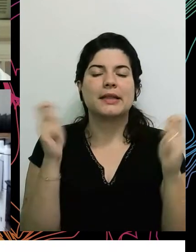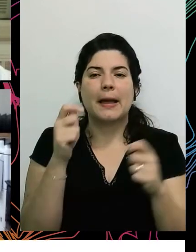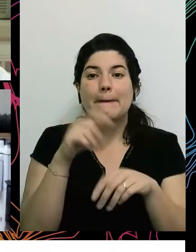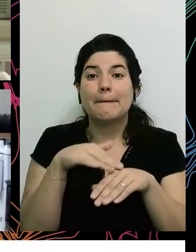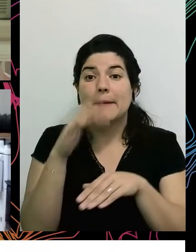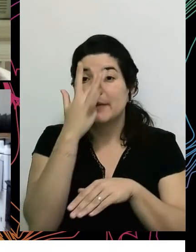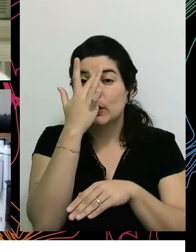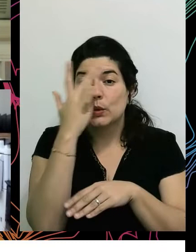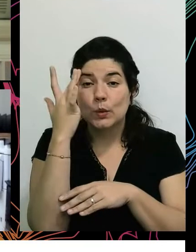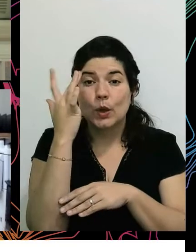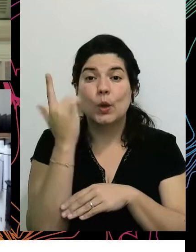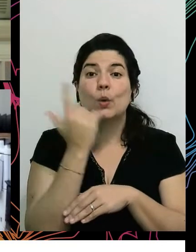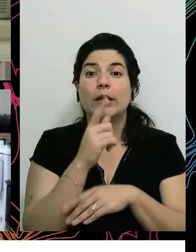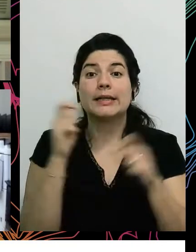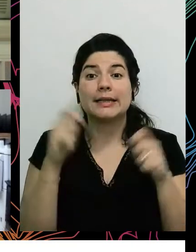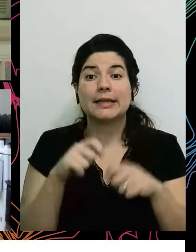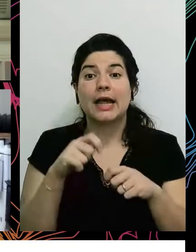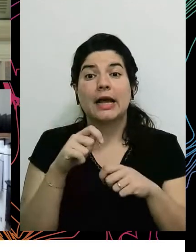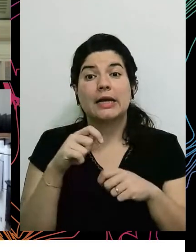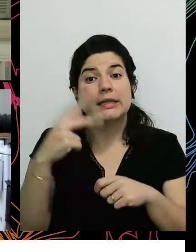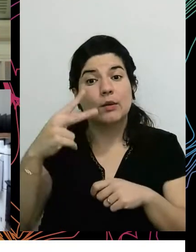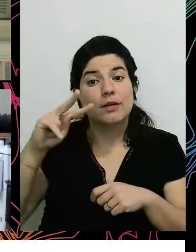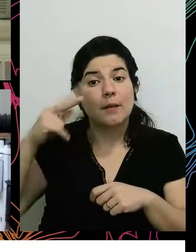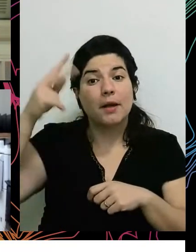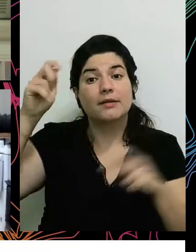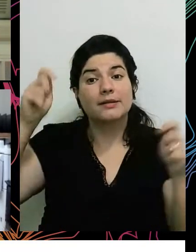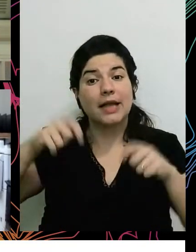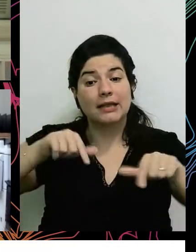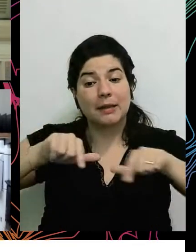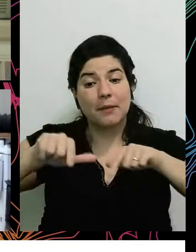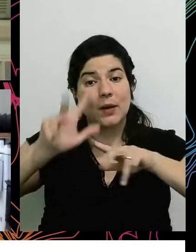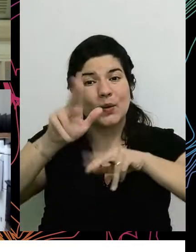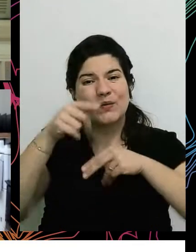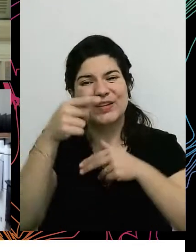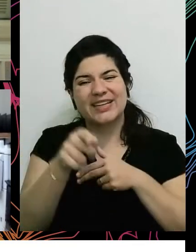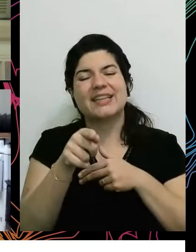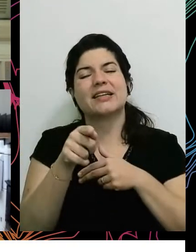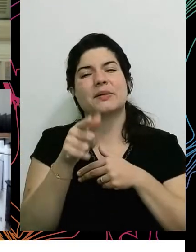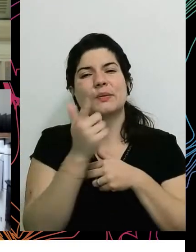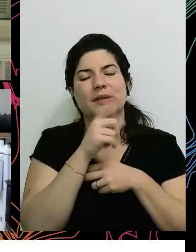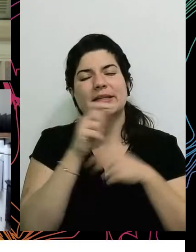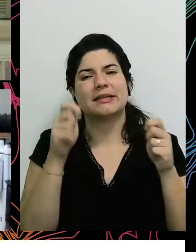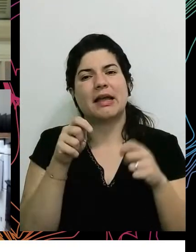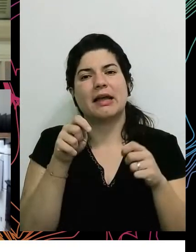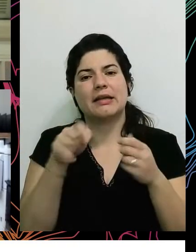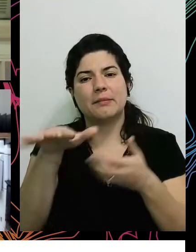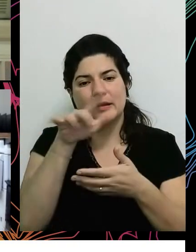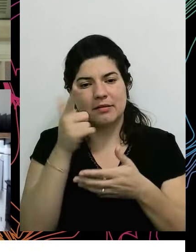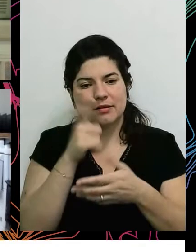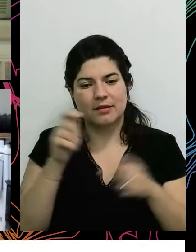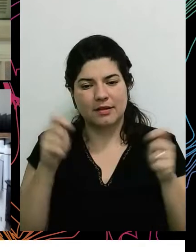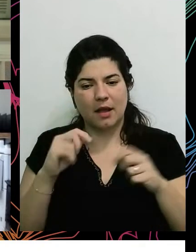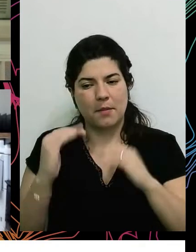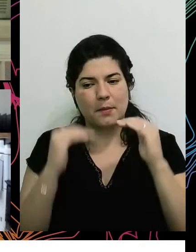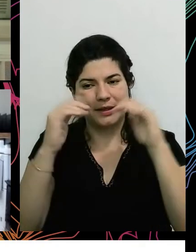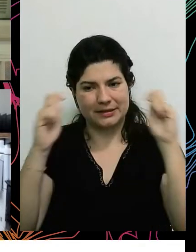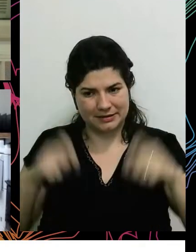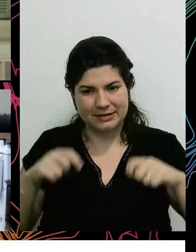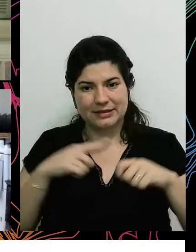né, que ocupem o seu cargo, trajetórias como a sua. Você vê espaço para isso acontecer? Como que você está enxergando isso?